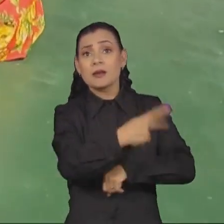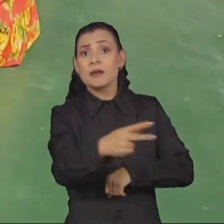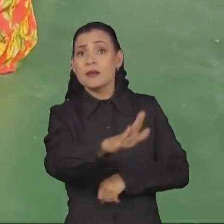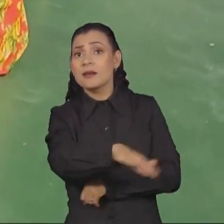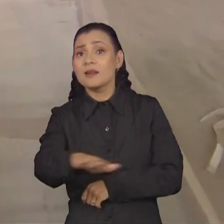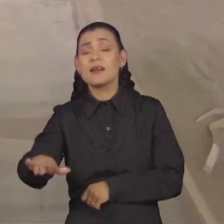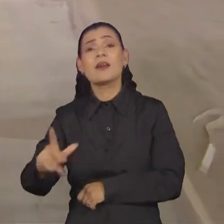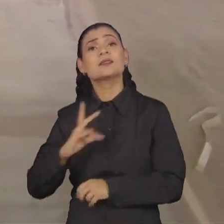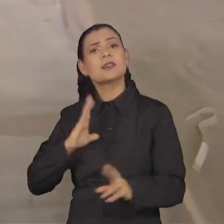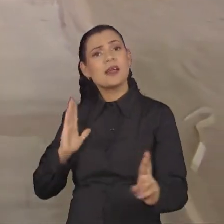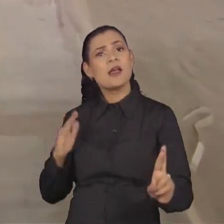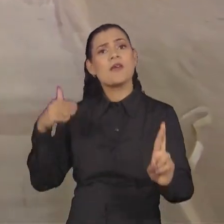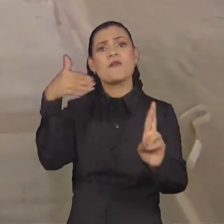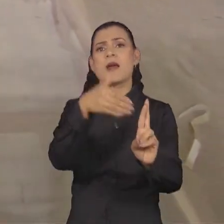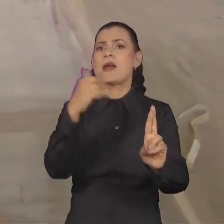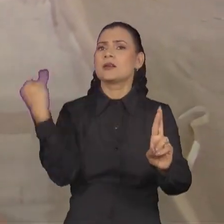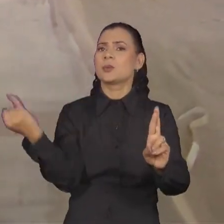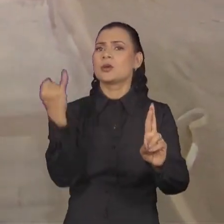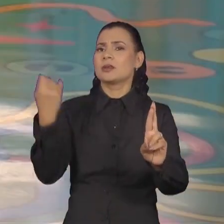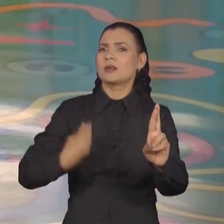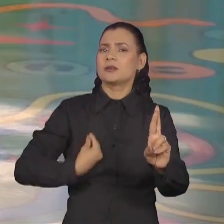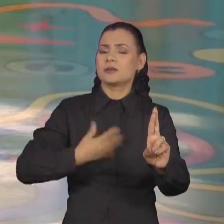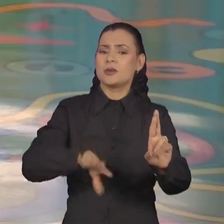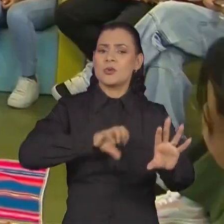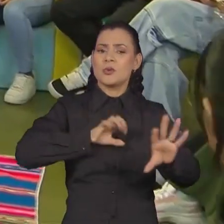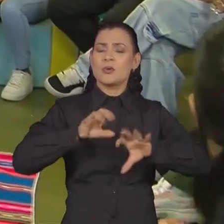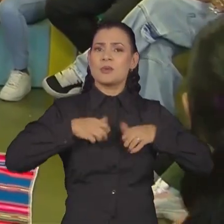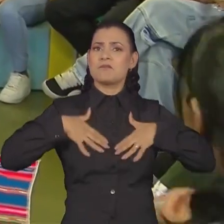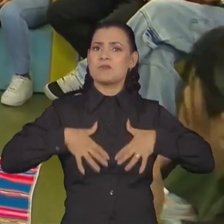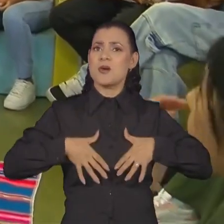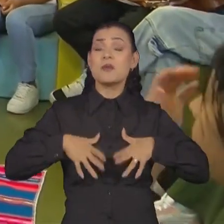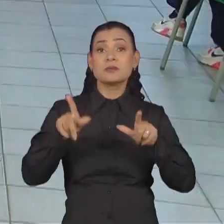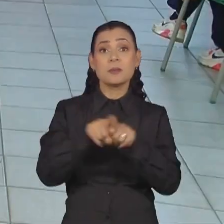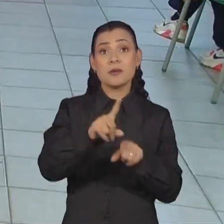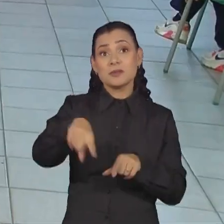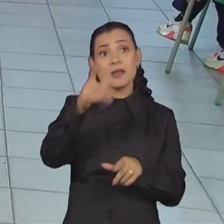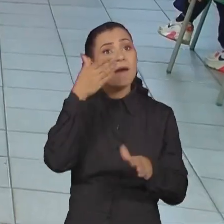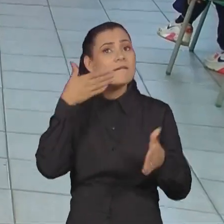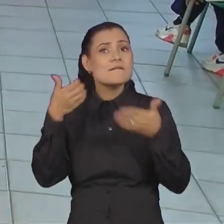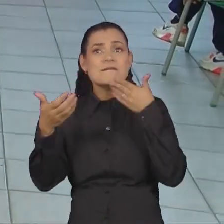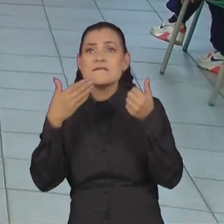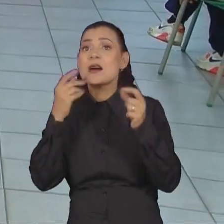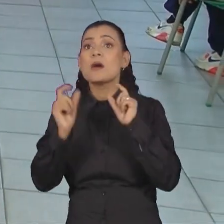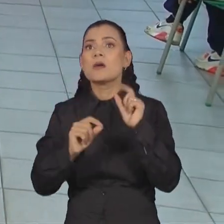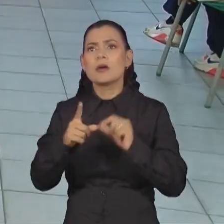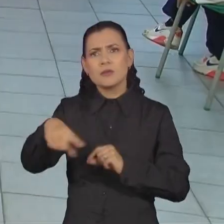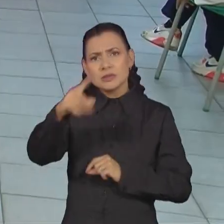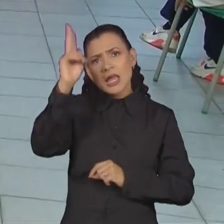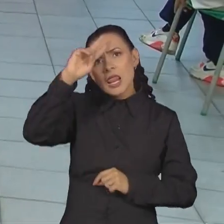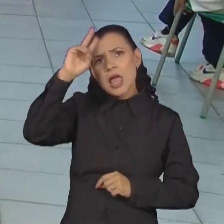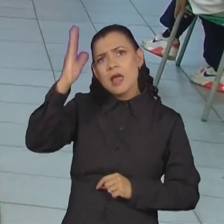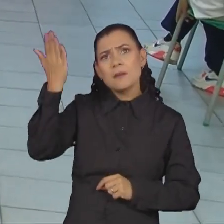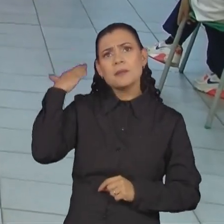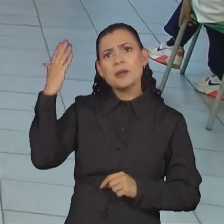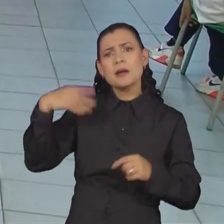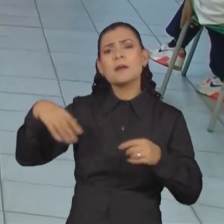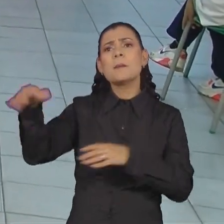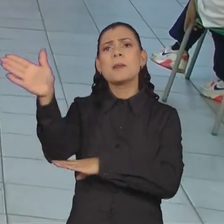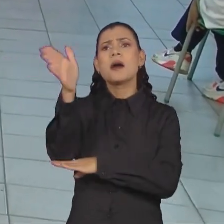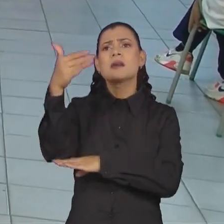com uma referência muito grande, muito importante para a vida delas. E você vai ver também. Gente, quem lembra o nome dessa